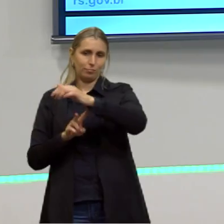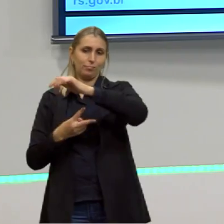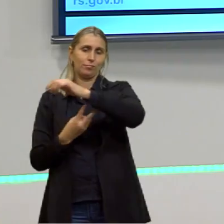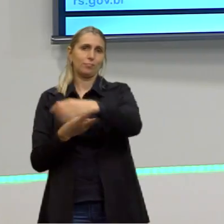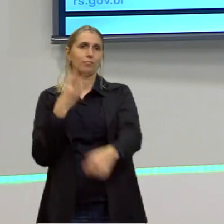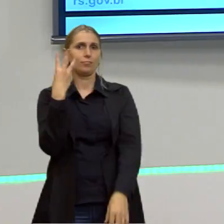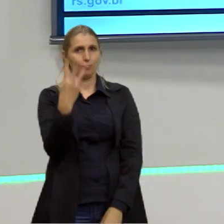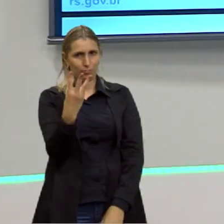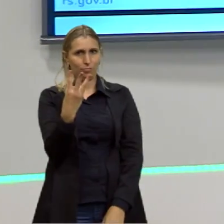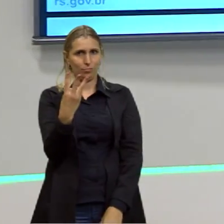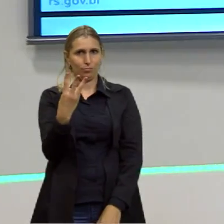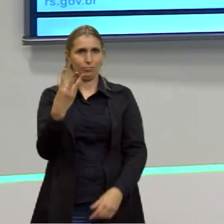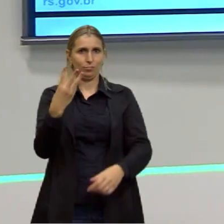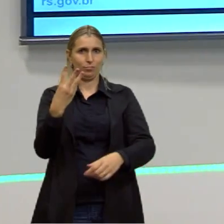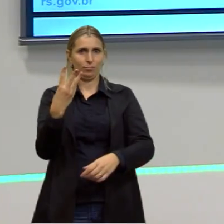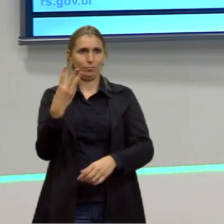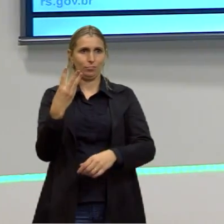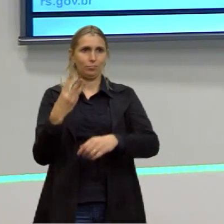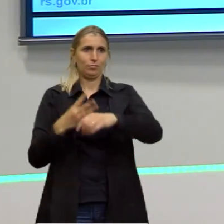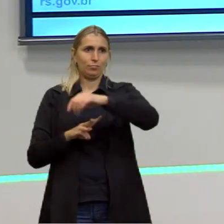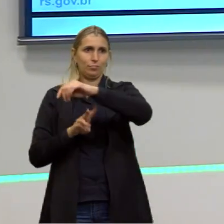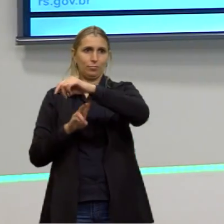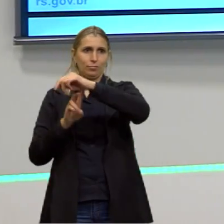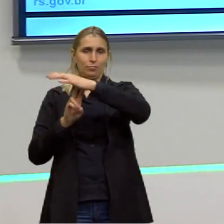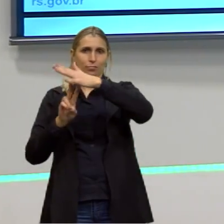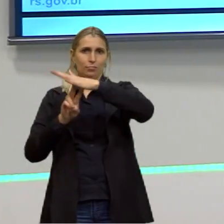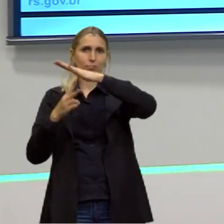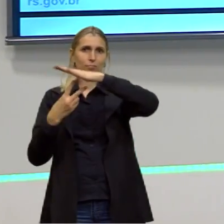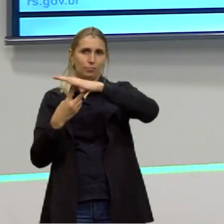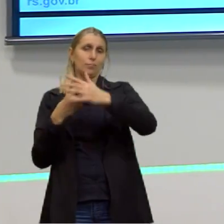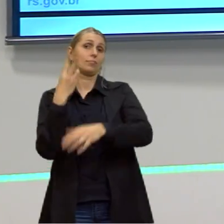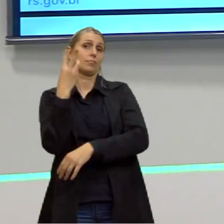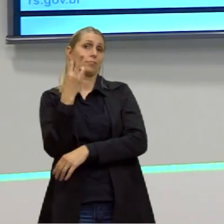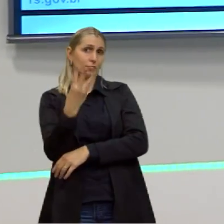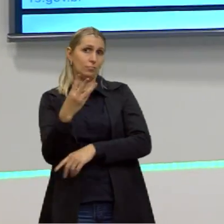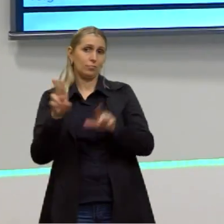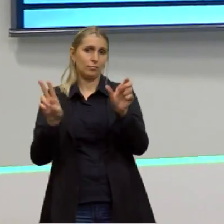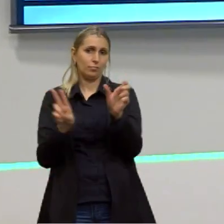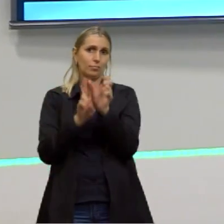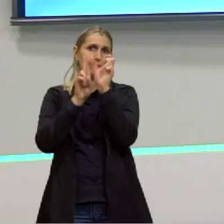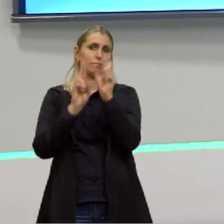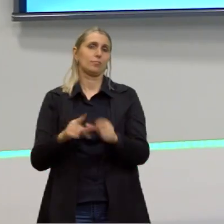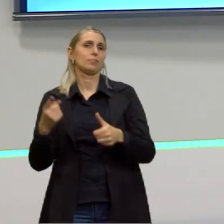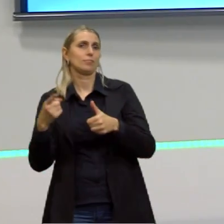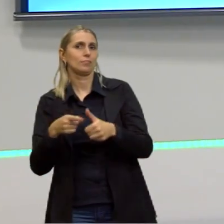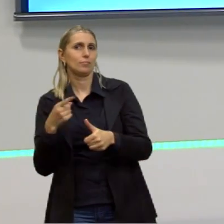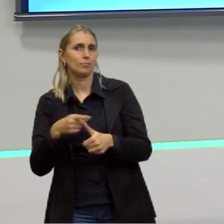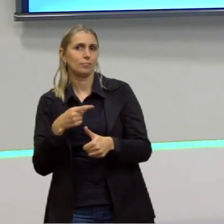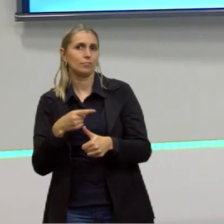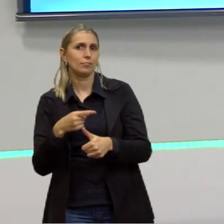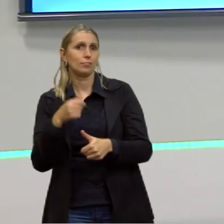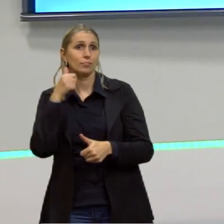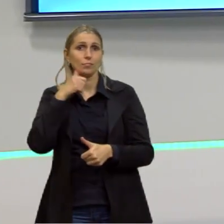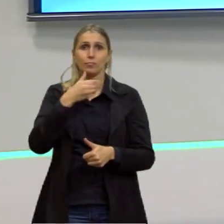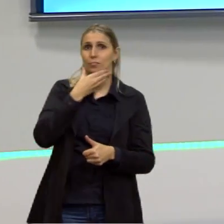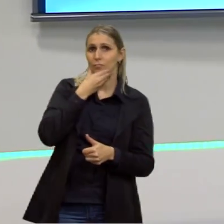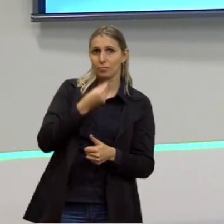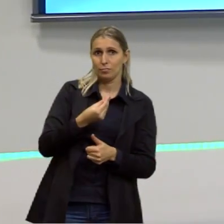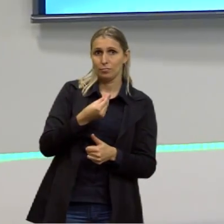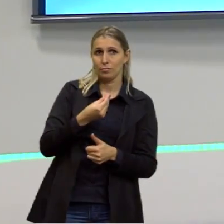variações de flexões quando a gente tiver falando de substantivas a primeira delas é de gênero